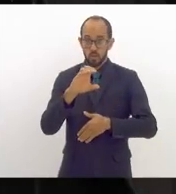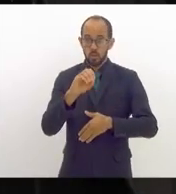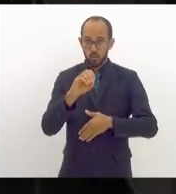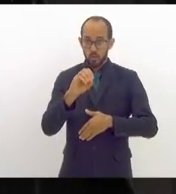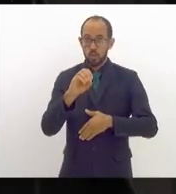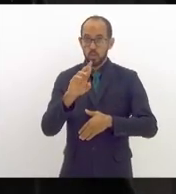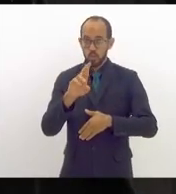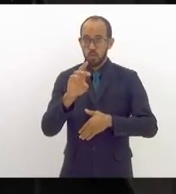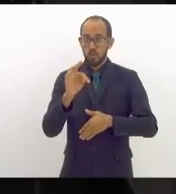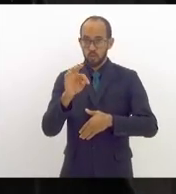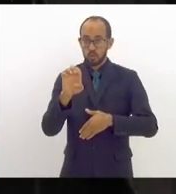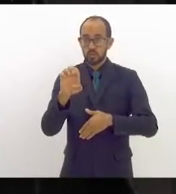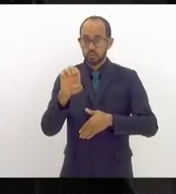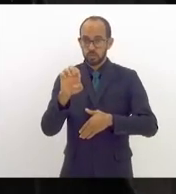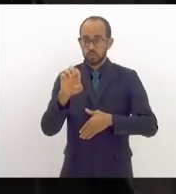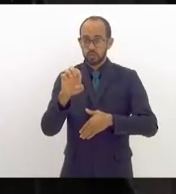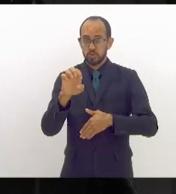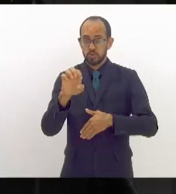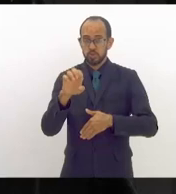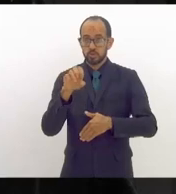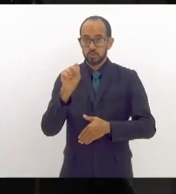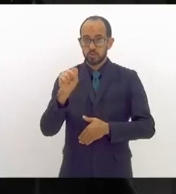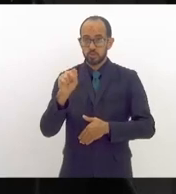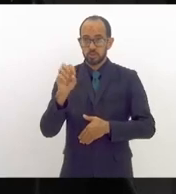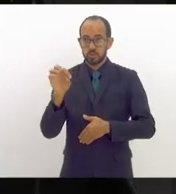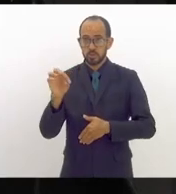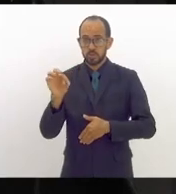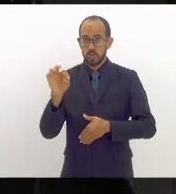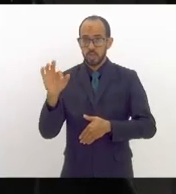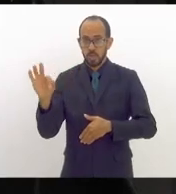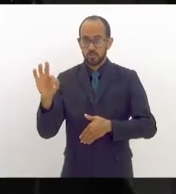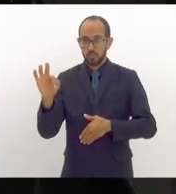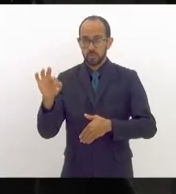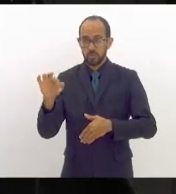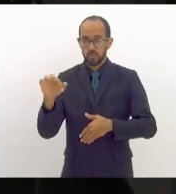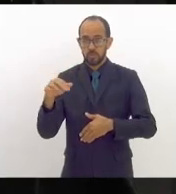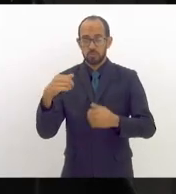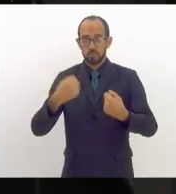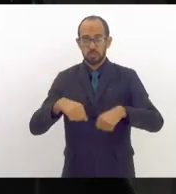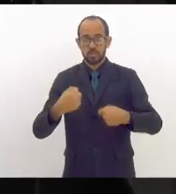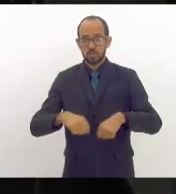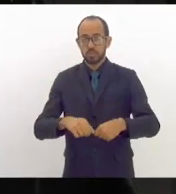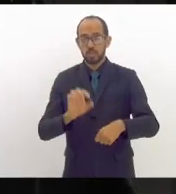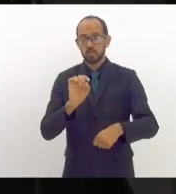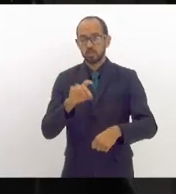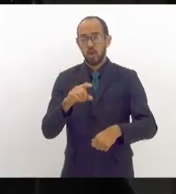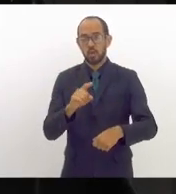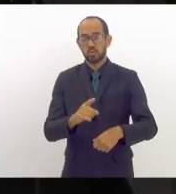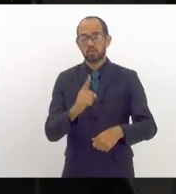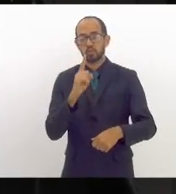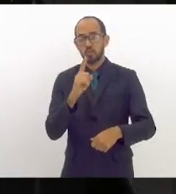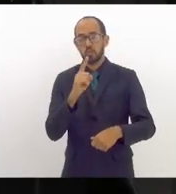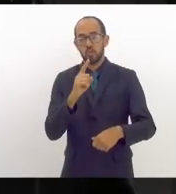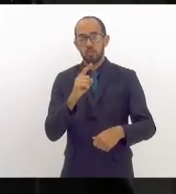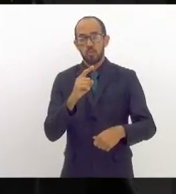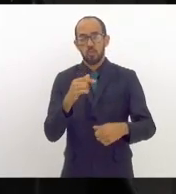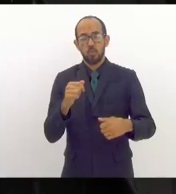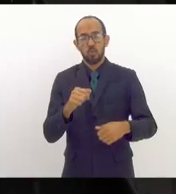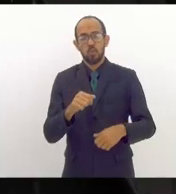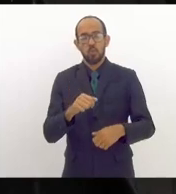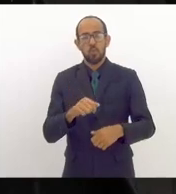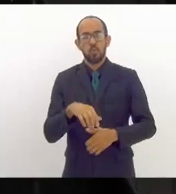Federal sejam necessários apenas um cabo e dois